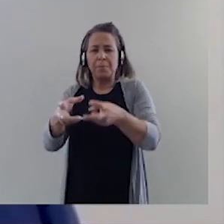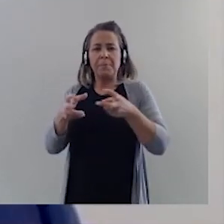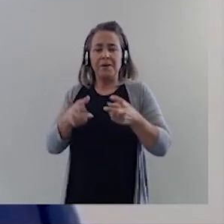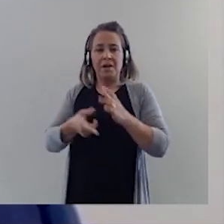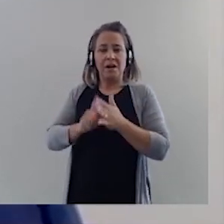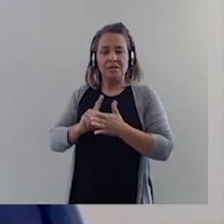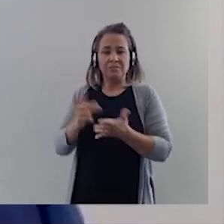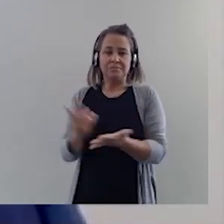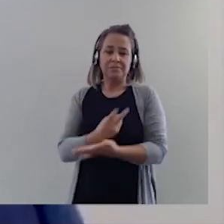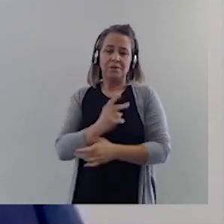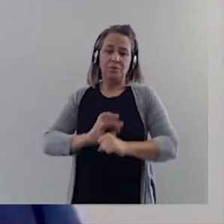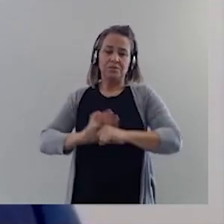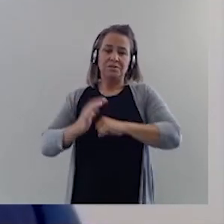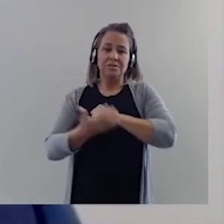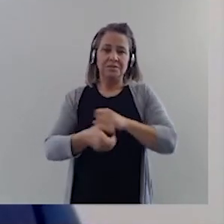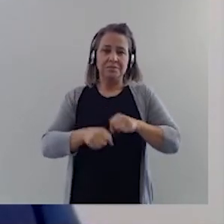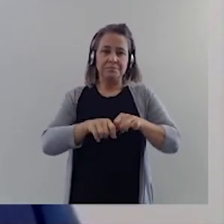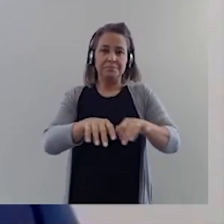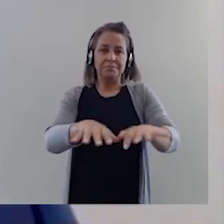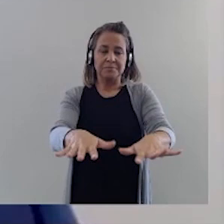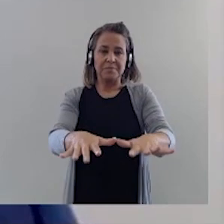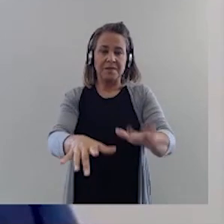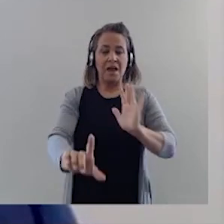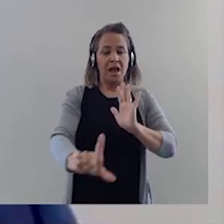da pandemia. A Lei